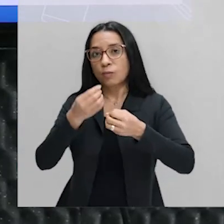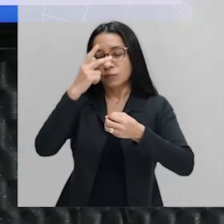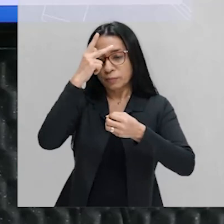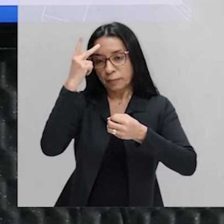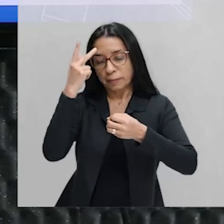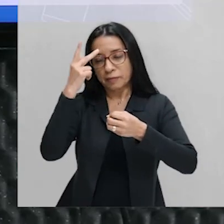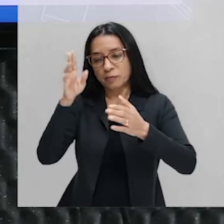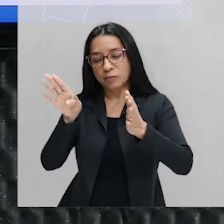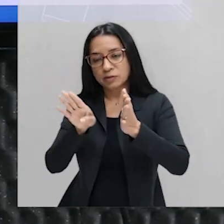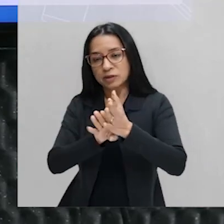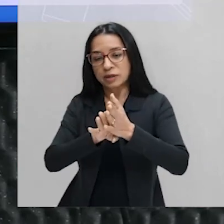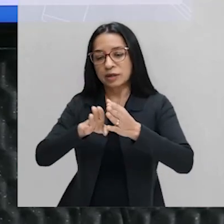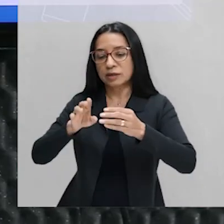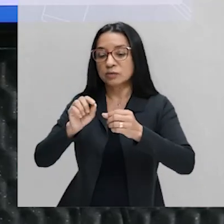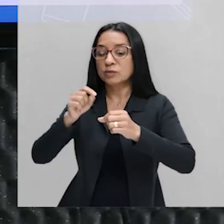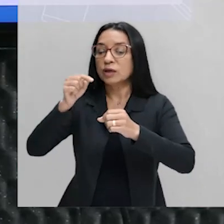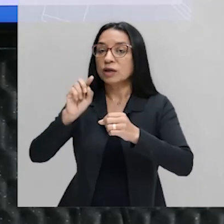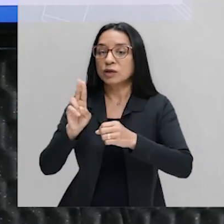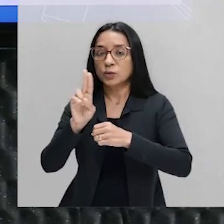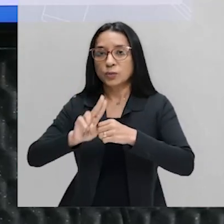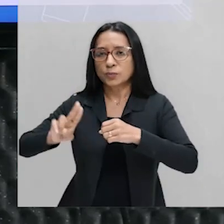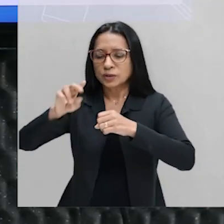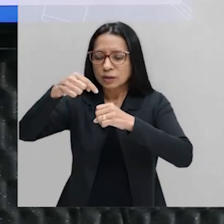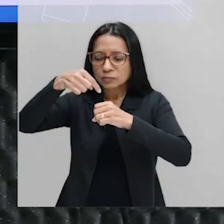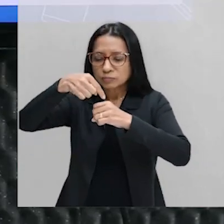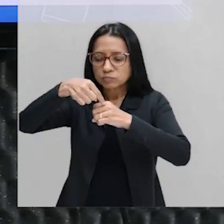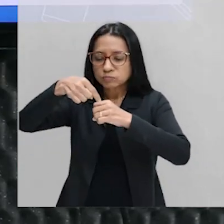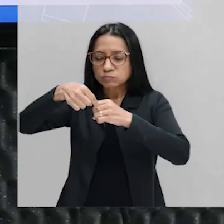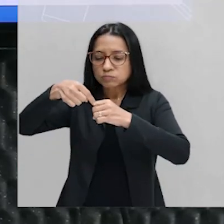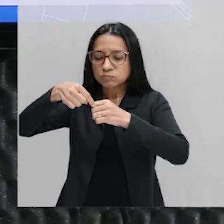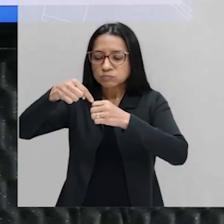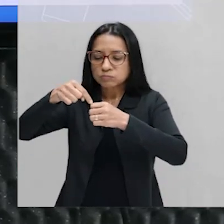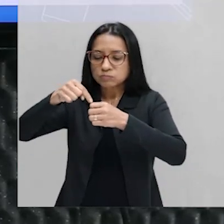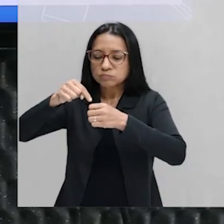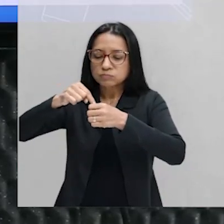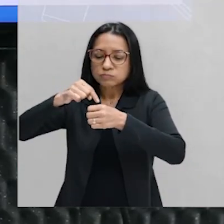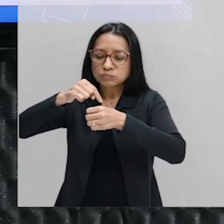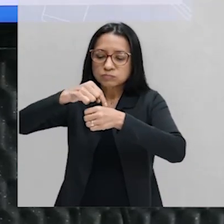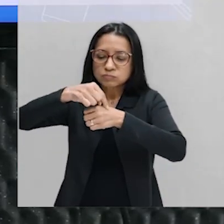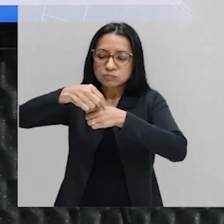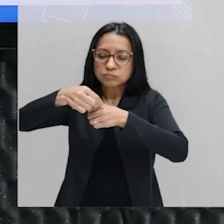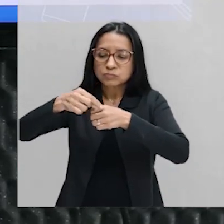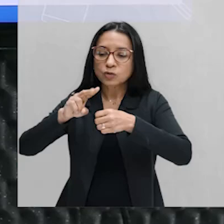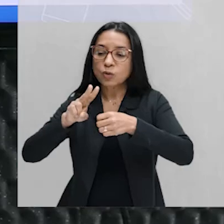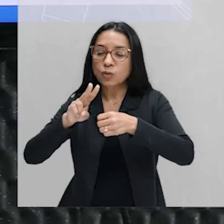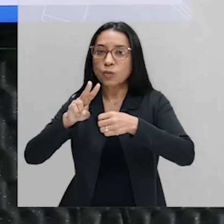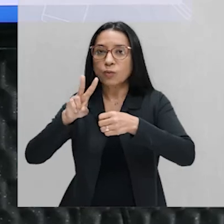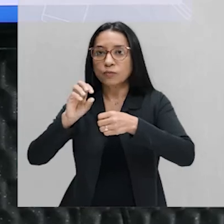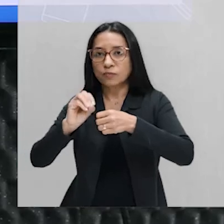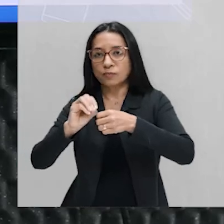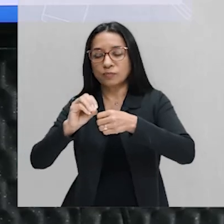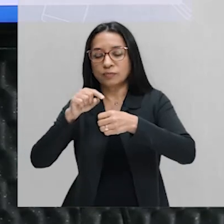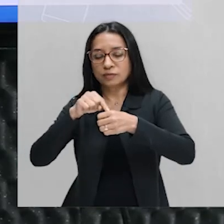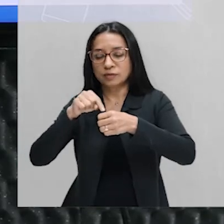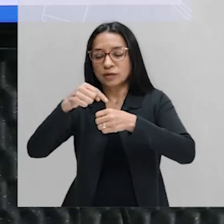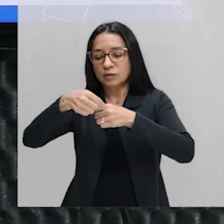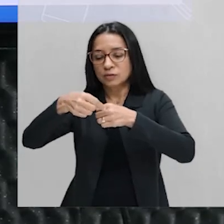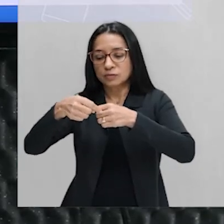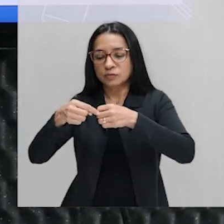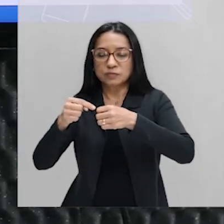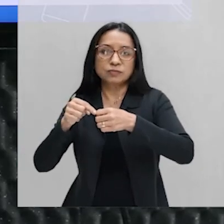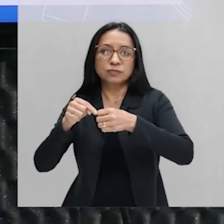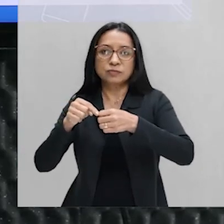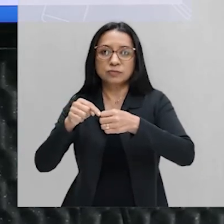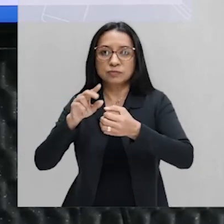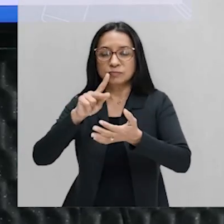e utilizado uma pequena agulha e coberto esse ovo de pequenos furos. Na verdade, aqueles furos ali é